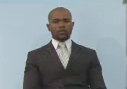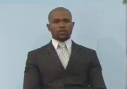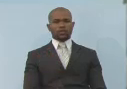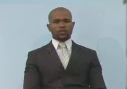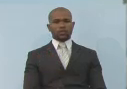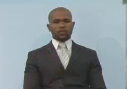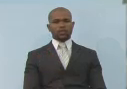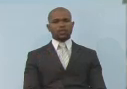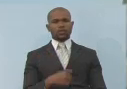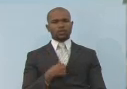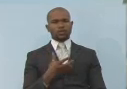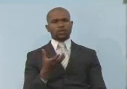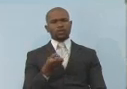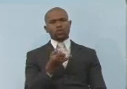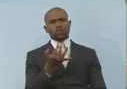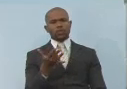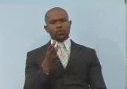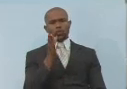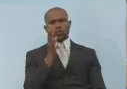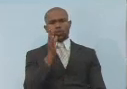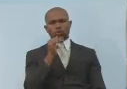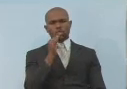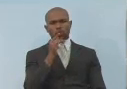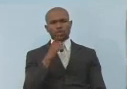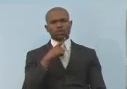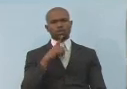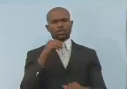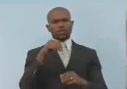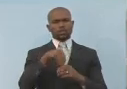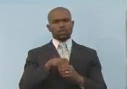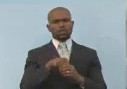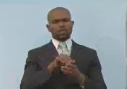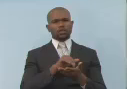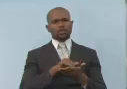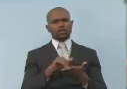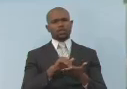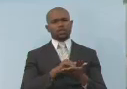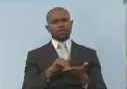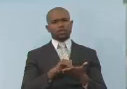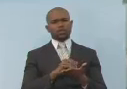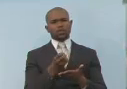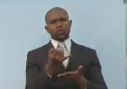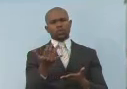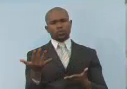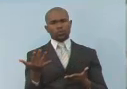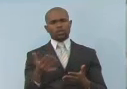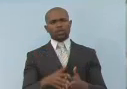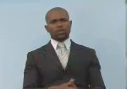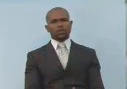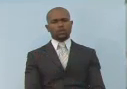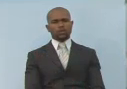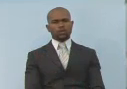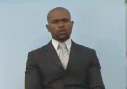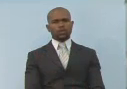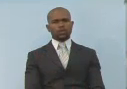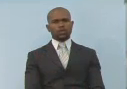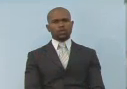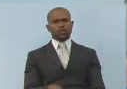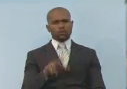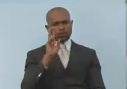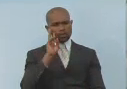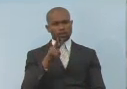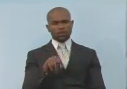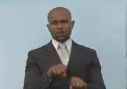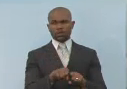eu queria saber quantos funcionários tem na sua pasta. E aqui eu vi também que